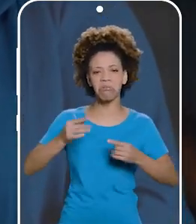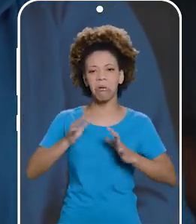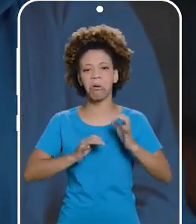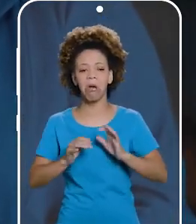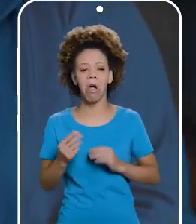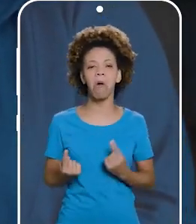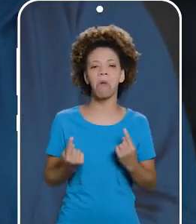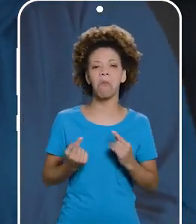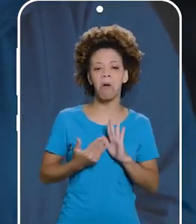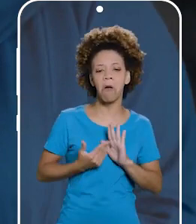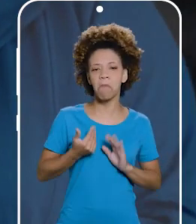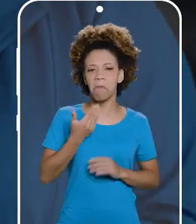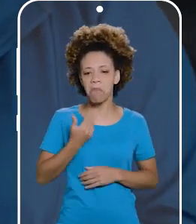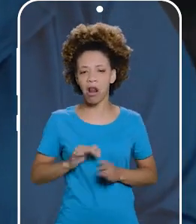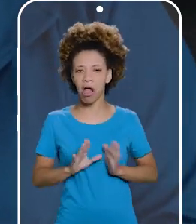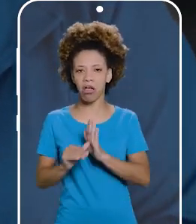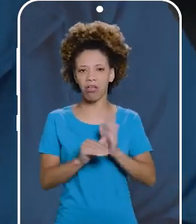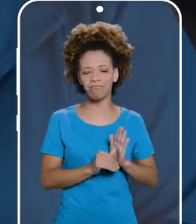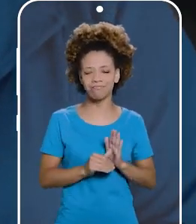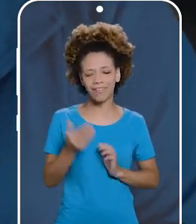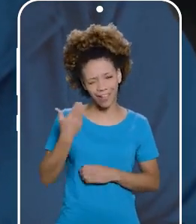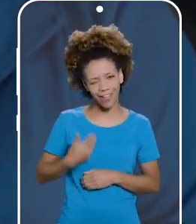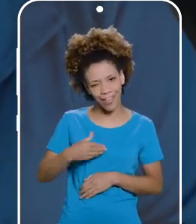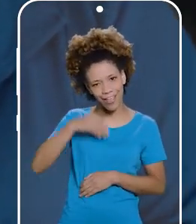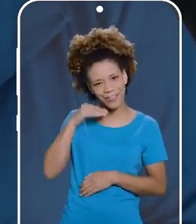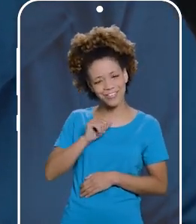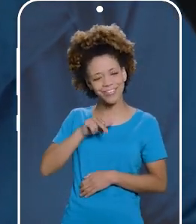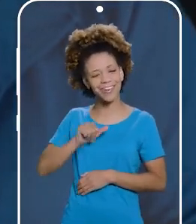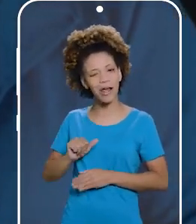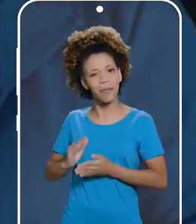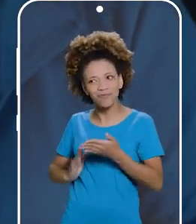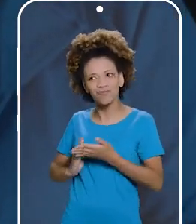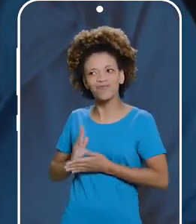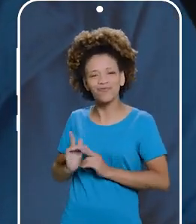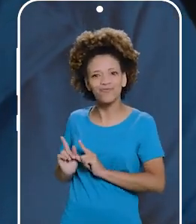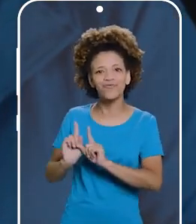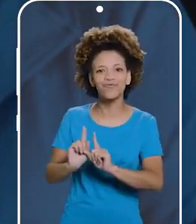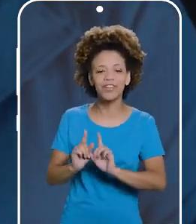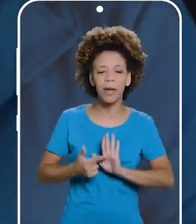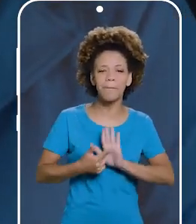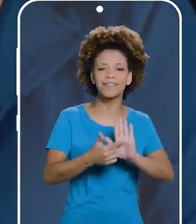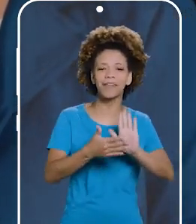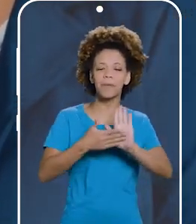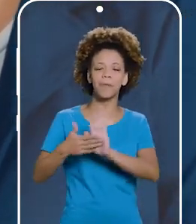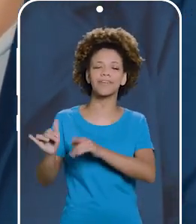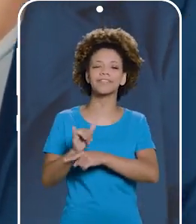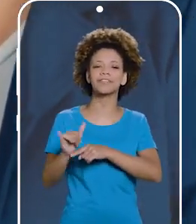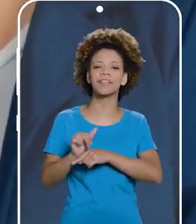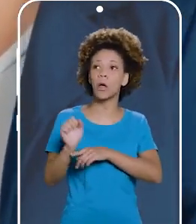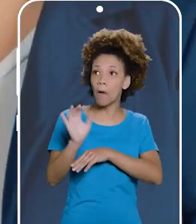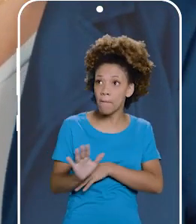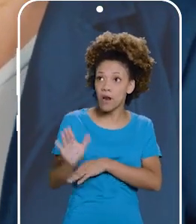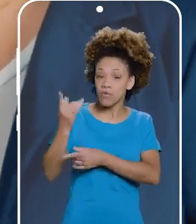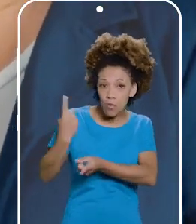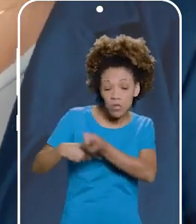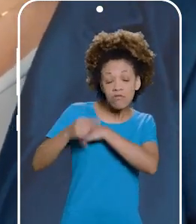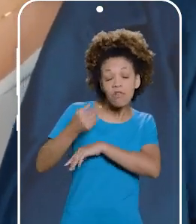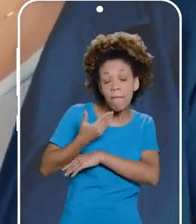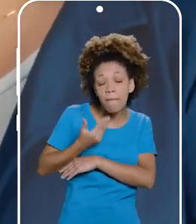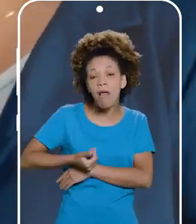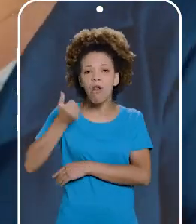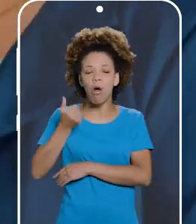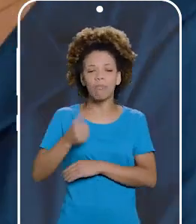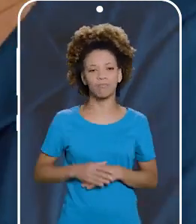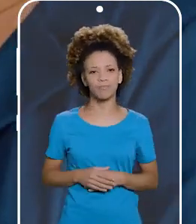qual dos dois é o mais corrupto, eu e Ana Paula vamos seguir em frente apresentando as nossas propostas para tirar o Brasil dessa